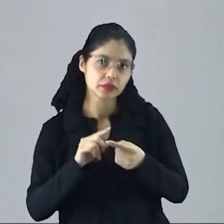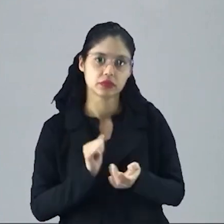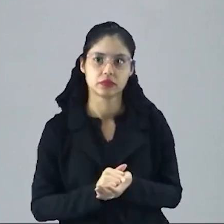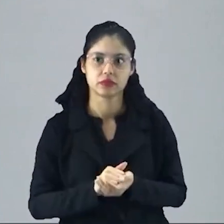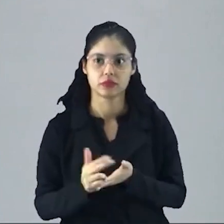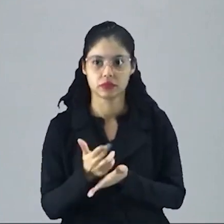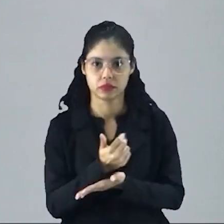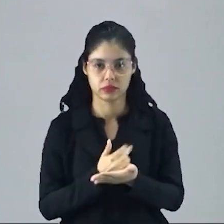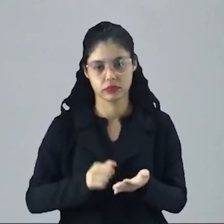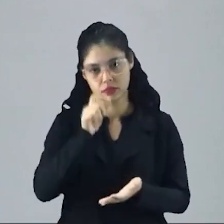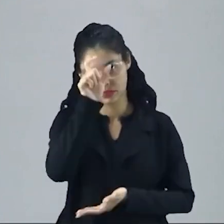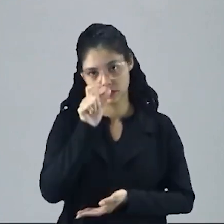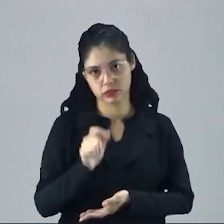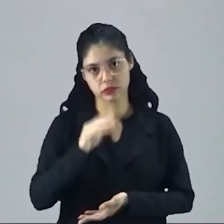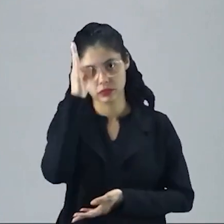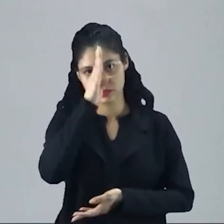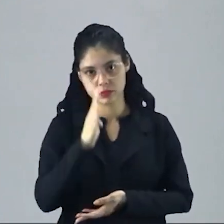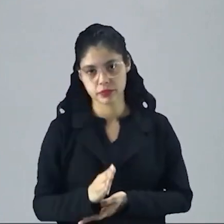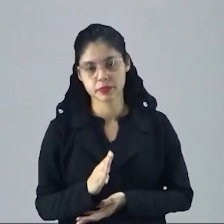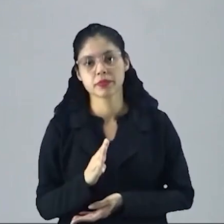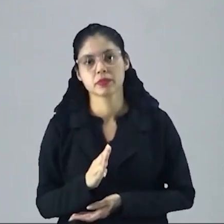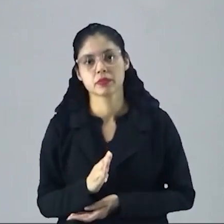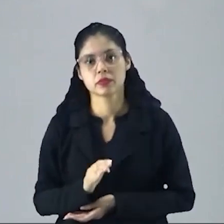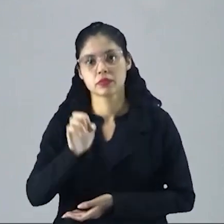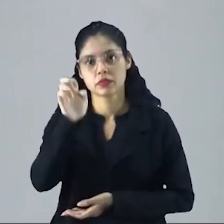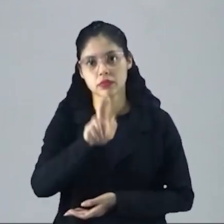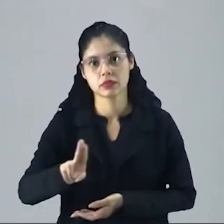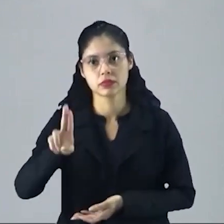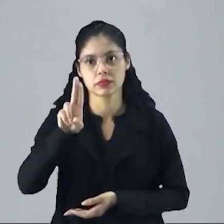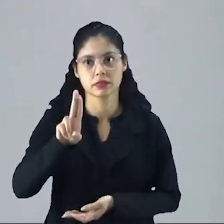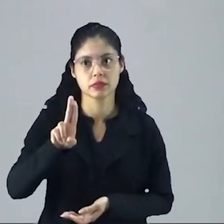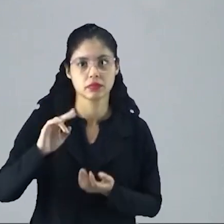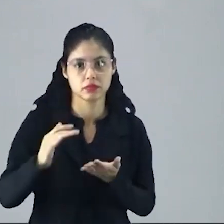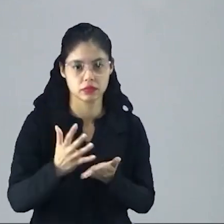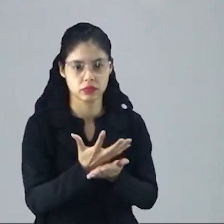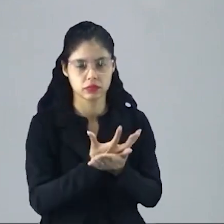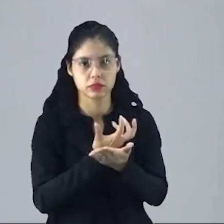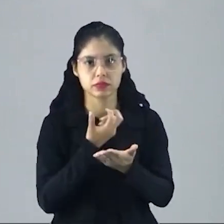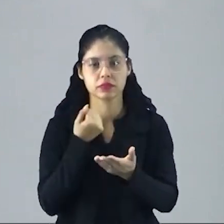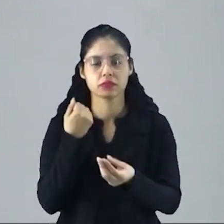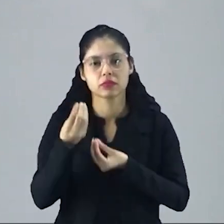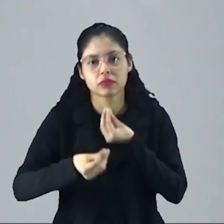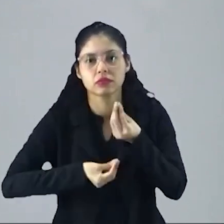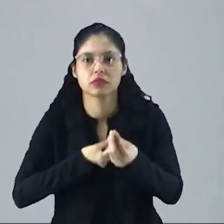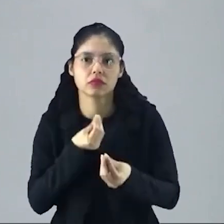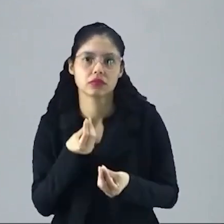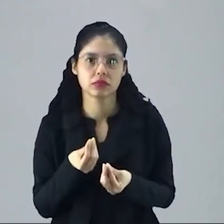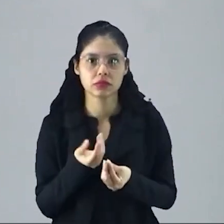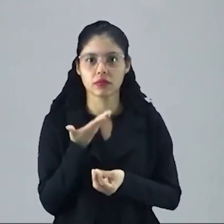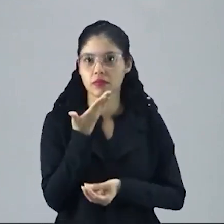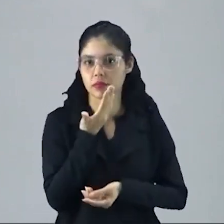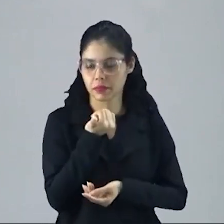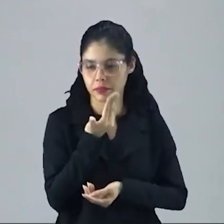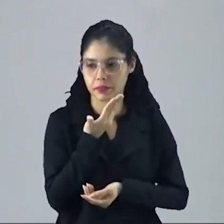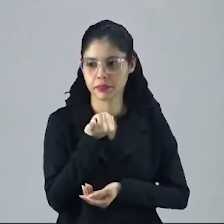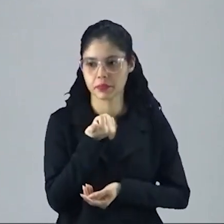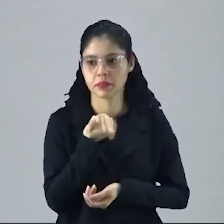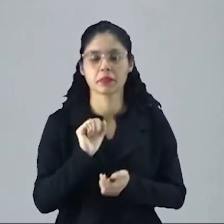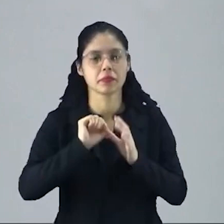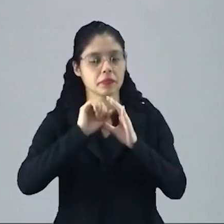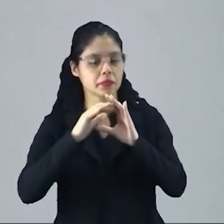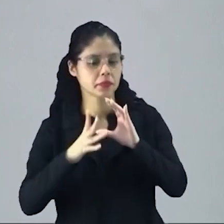os artistas brasileiros foram para a Europa e absorveram como se eles tivessem comido